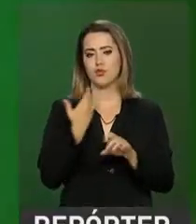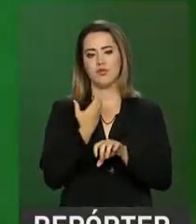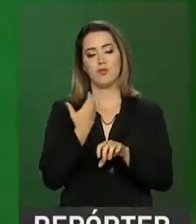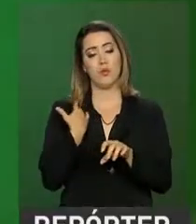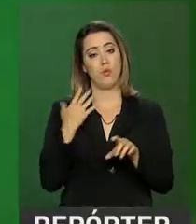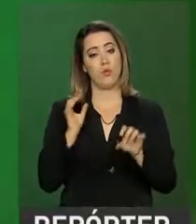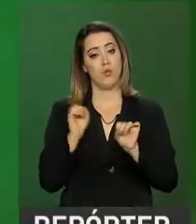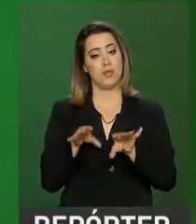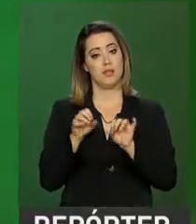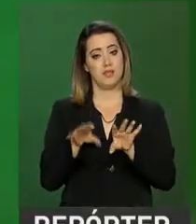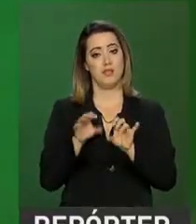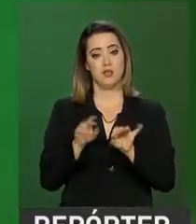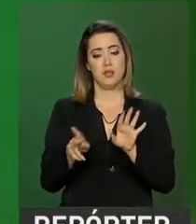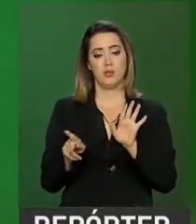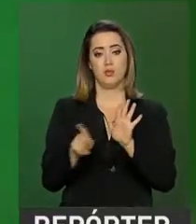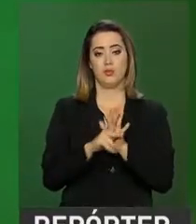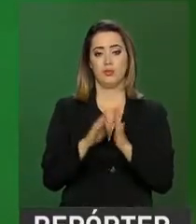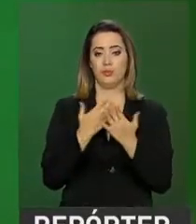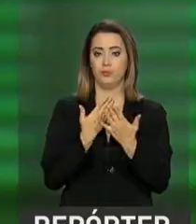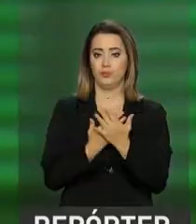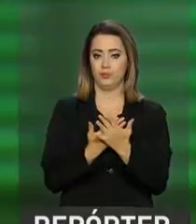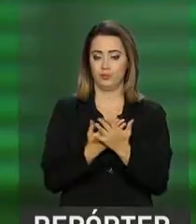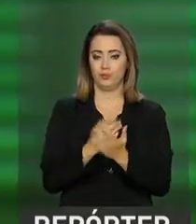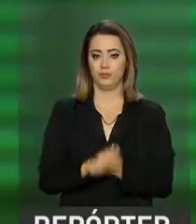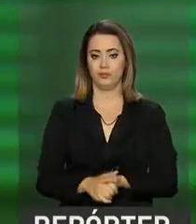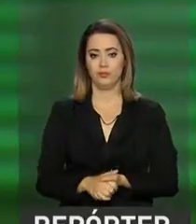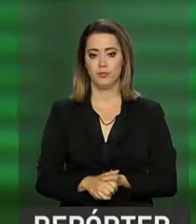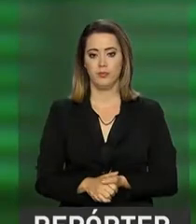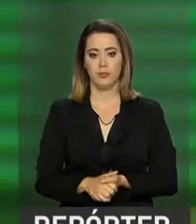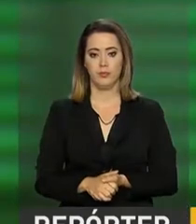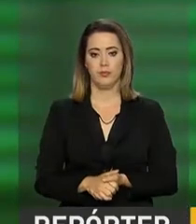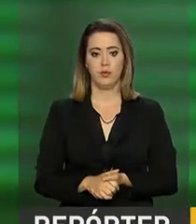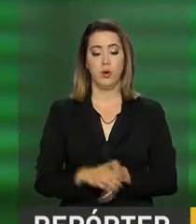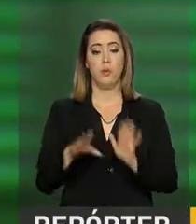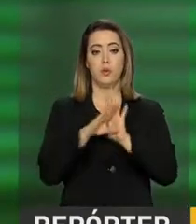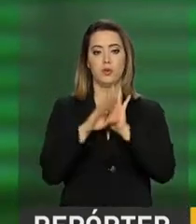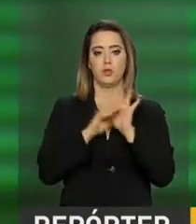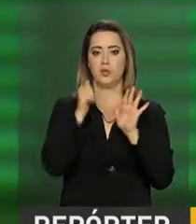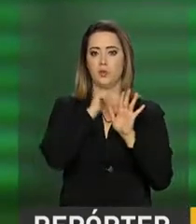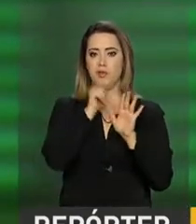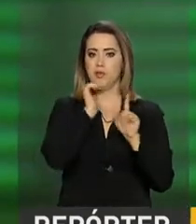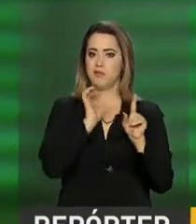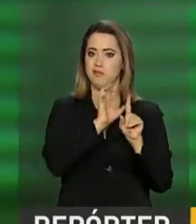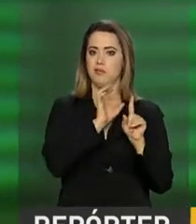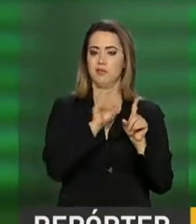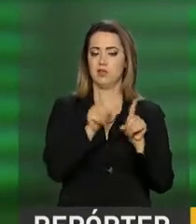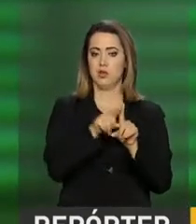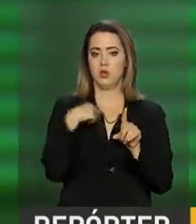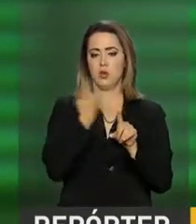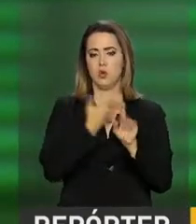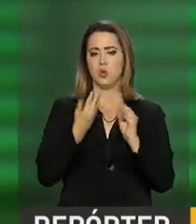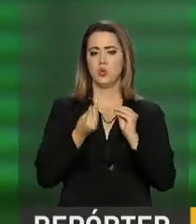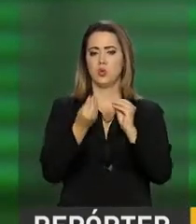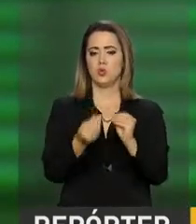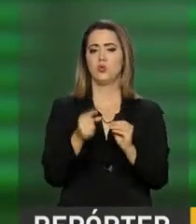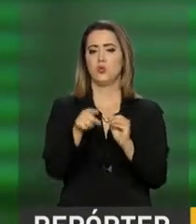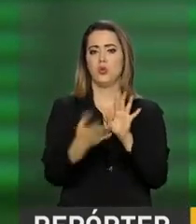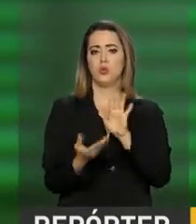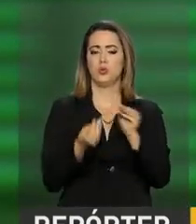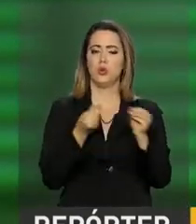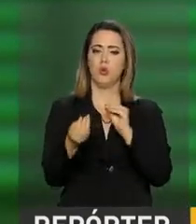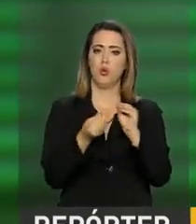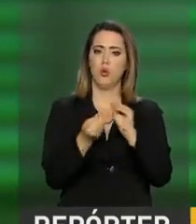proposta pedagógica do colégio o projeto mulheres inspiradoras nos apresenta essa proposta de empoderamento